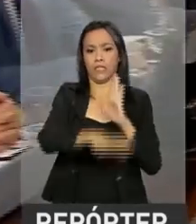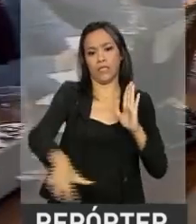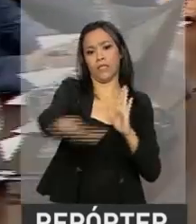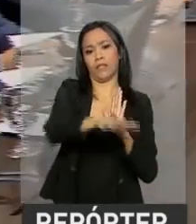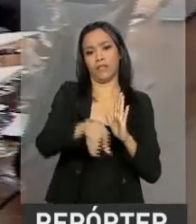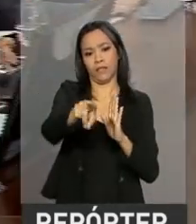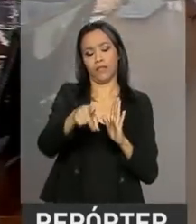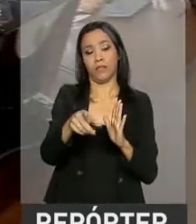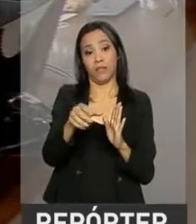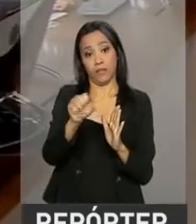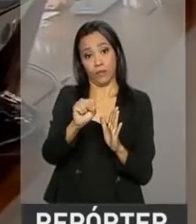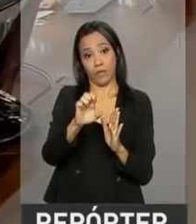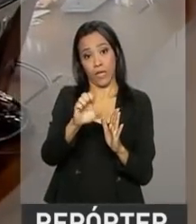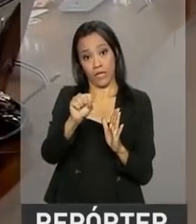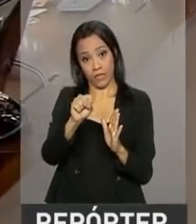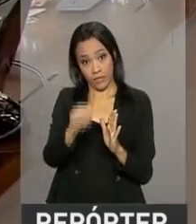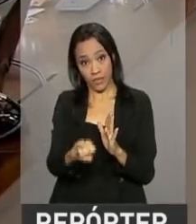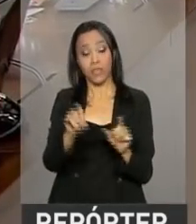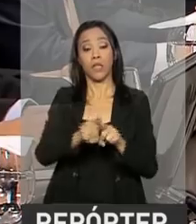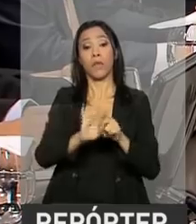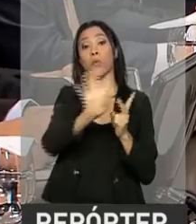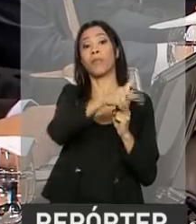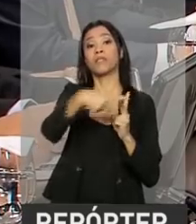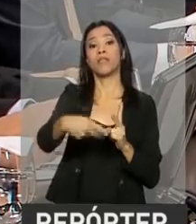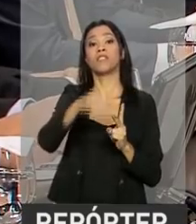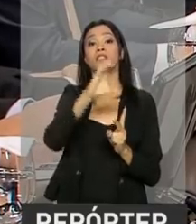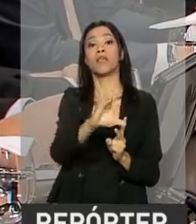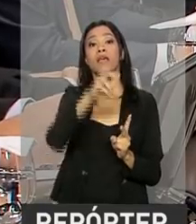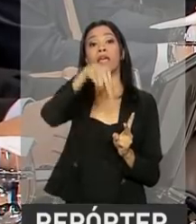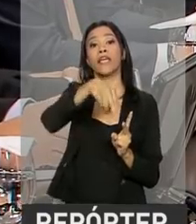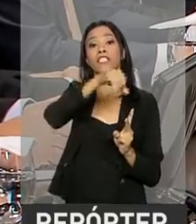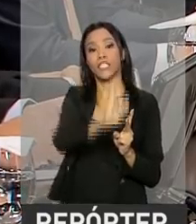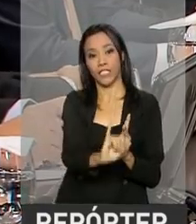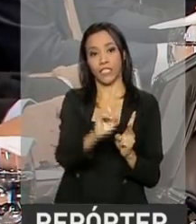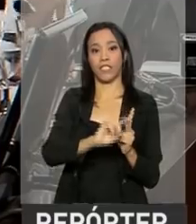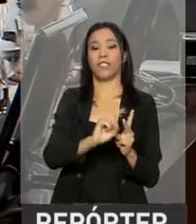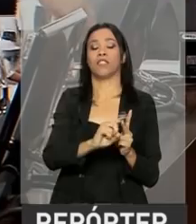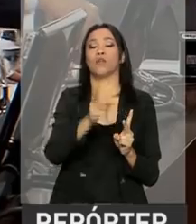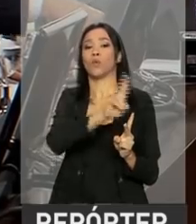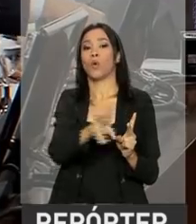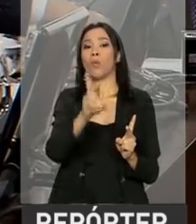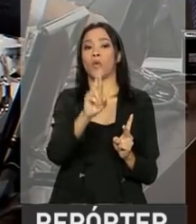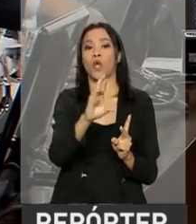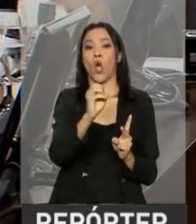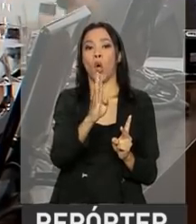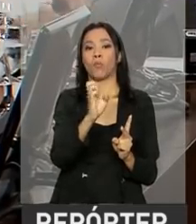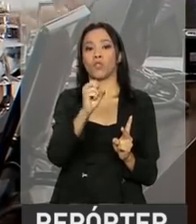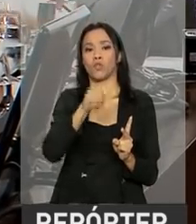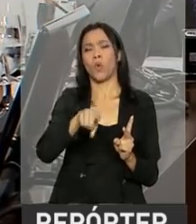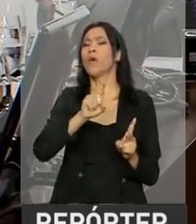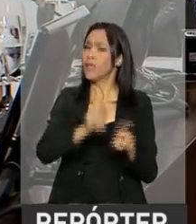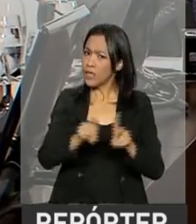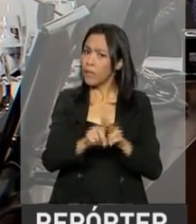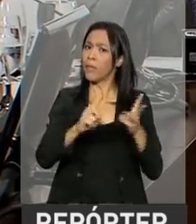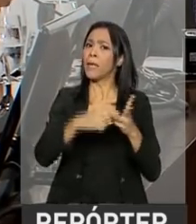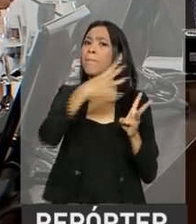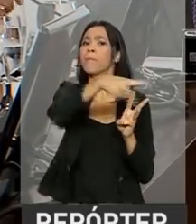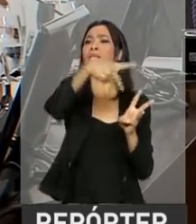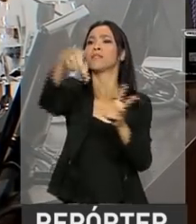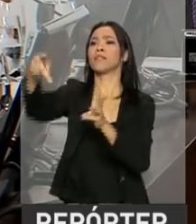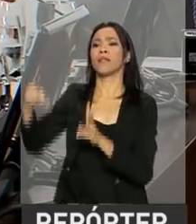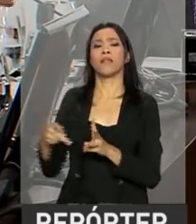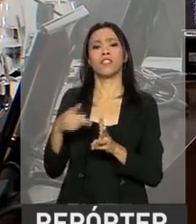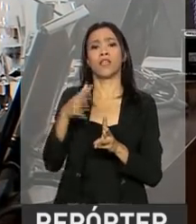Planalto. Também participa o presidente da CNI, a Confederação Nacional da Indústria, Robson Andrade, e presidentes das federações